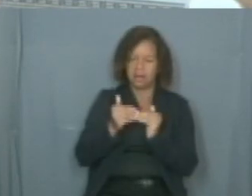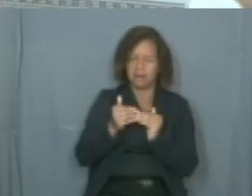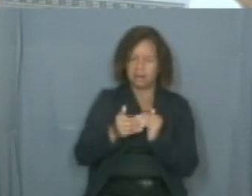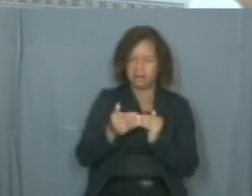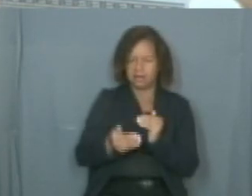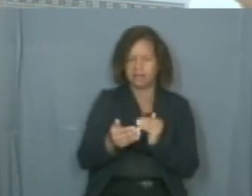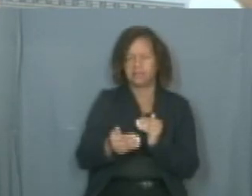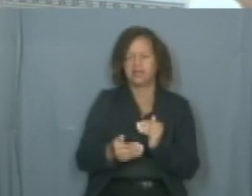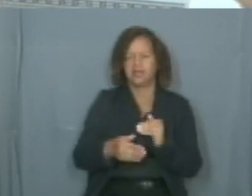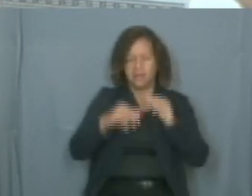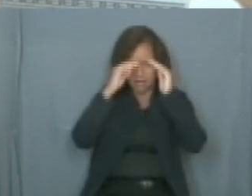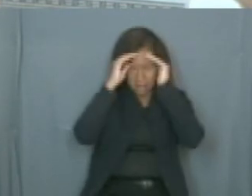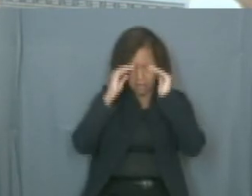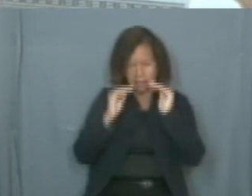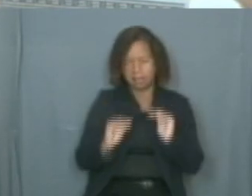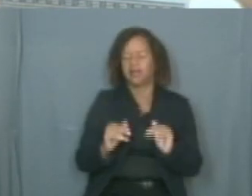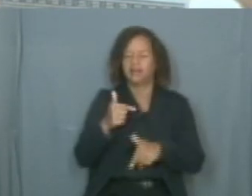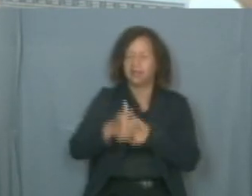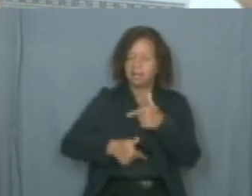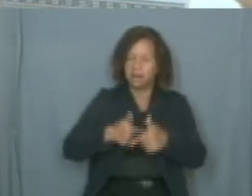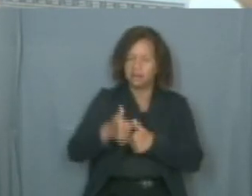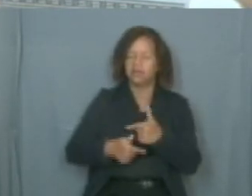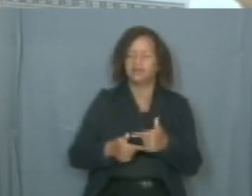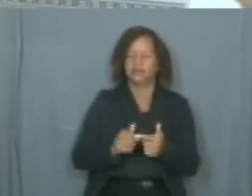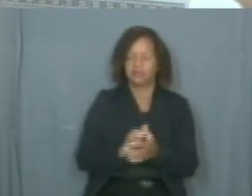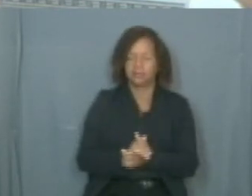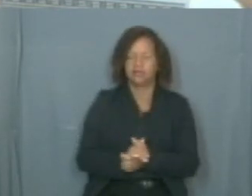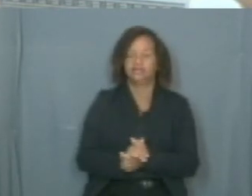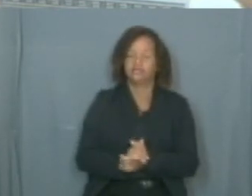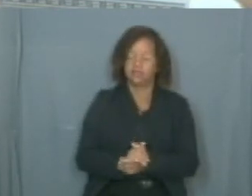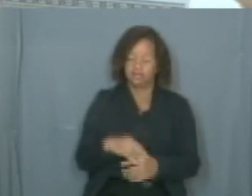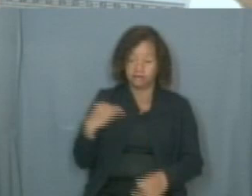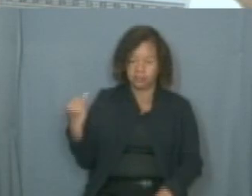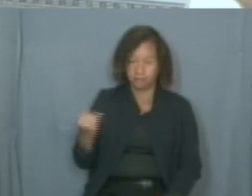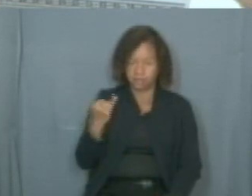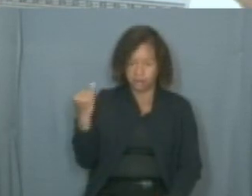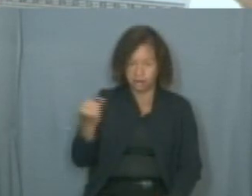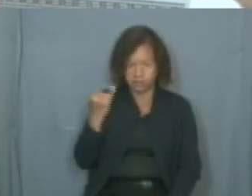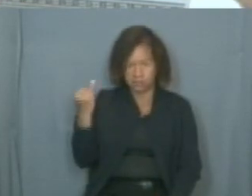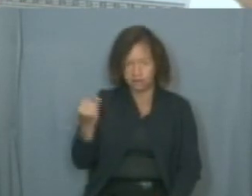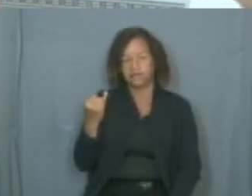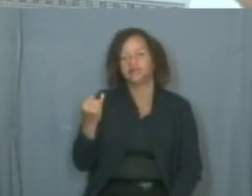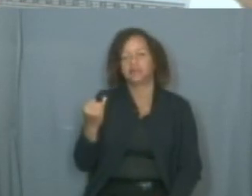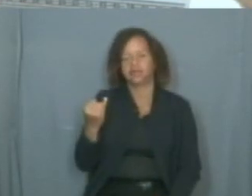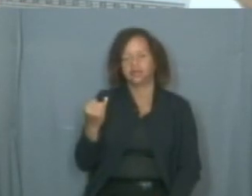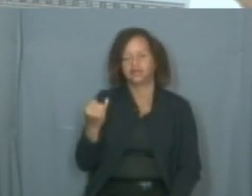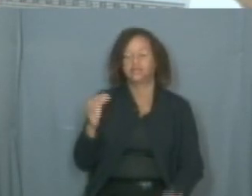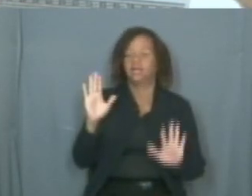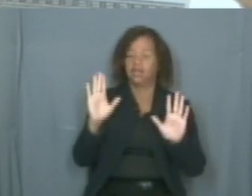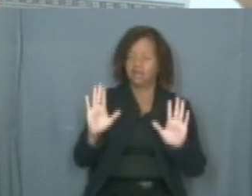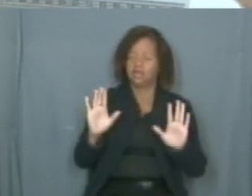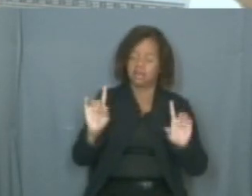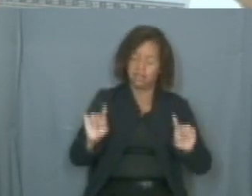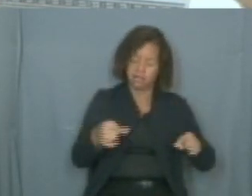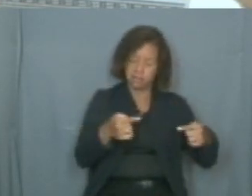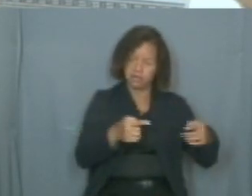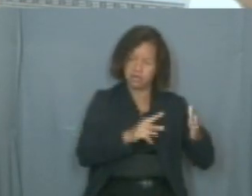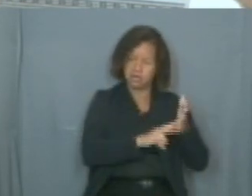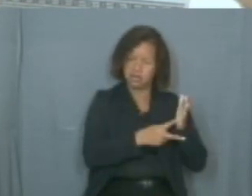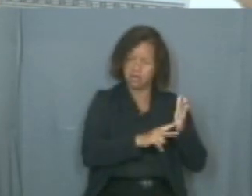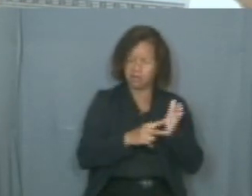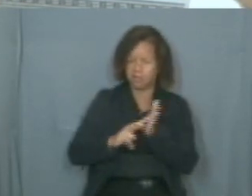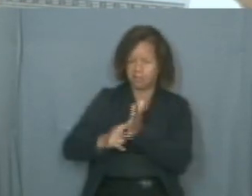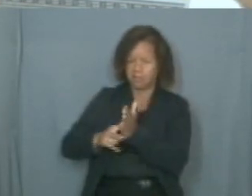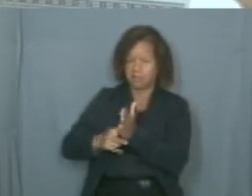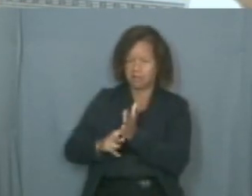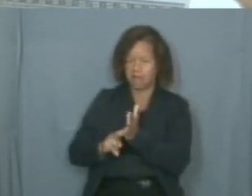O Recife respeita o trabalhador e a trabalhadora. Então, é importante a gente dizer. Agora, existe disputa de sindicatos e começa